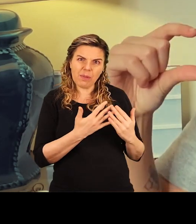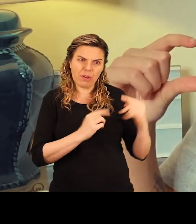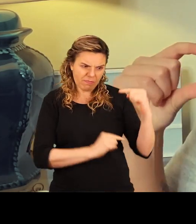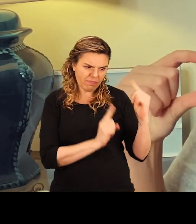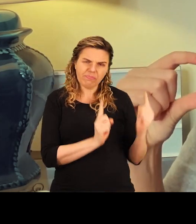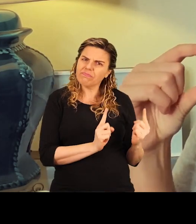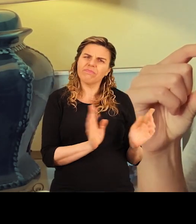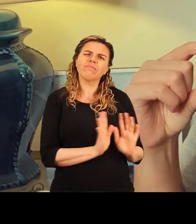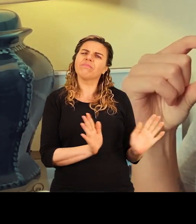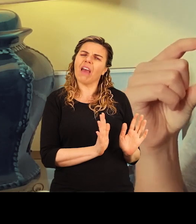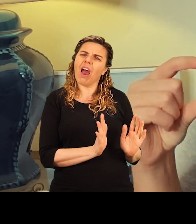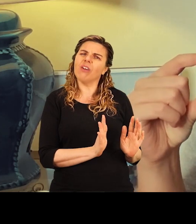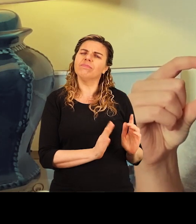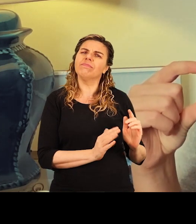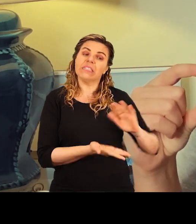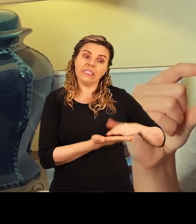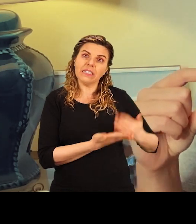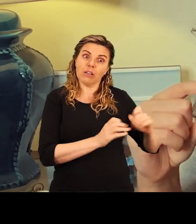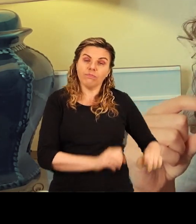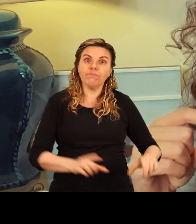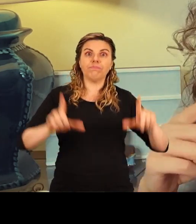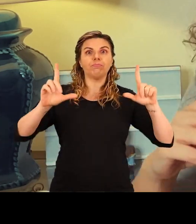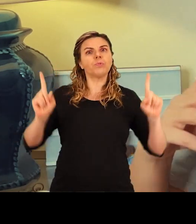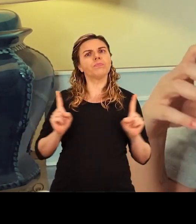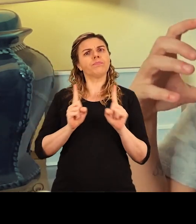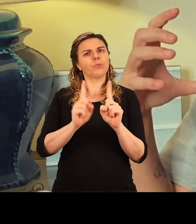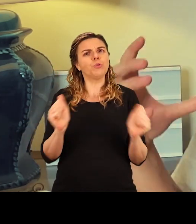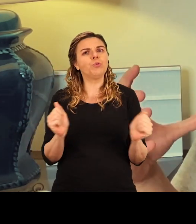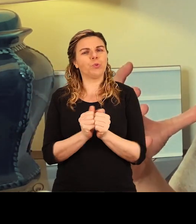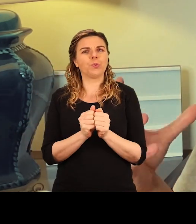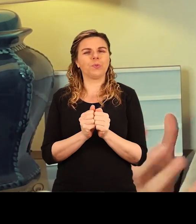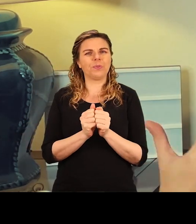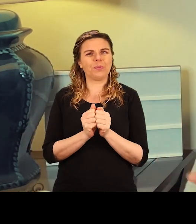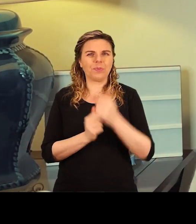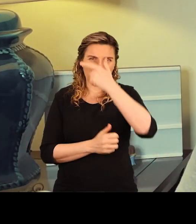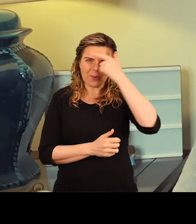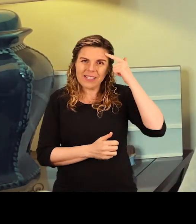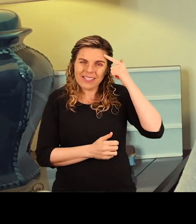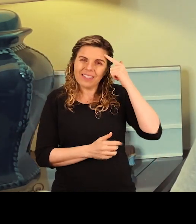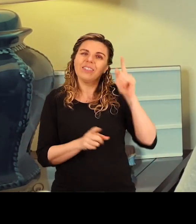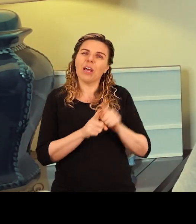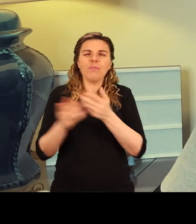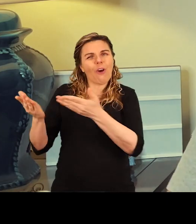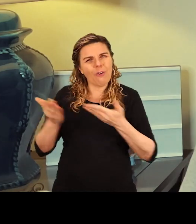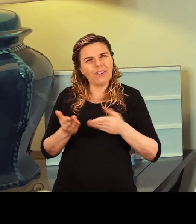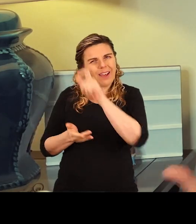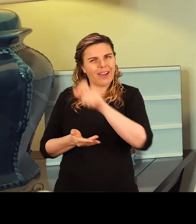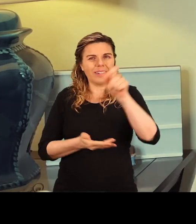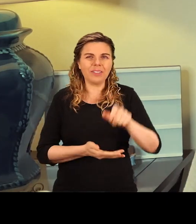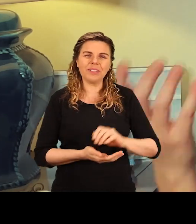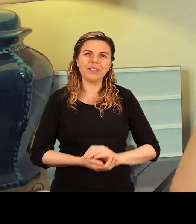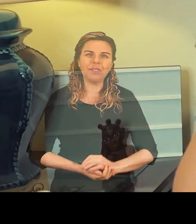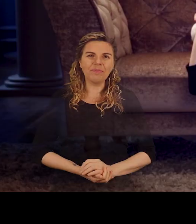Libras não ficasse num cantinho dentro de um quadradinho. E sim, dividindo o protagonismo da cena junto com ela e com os